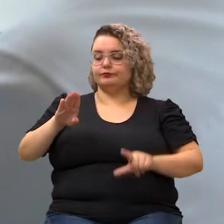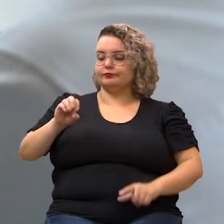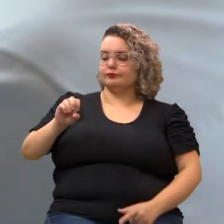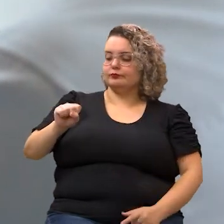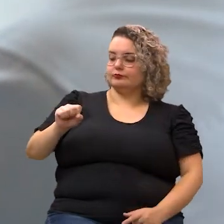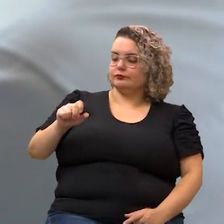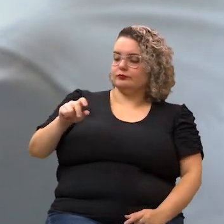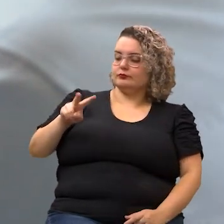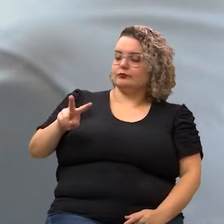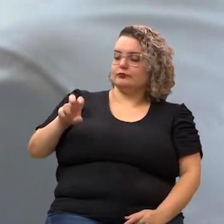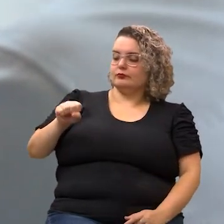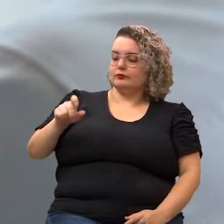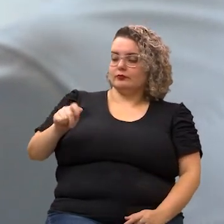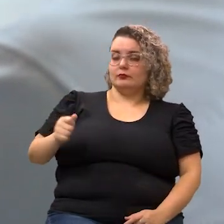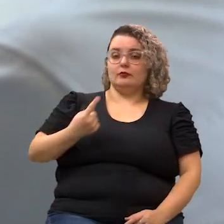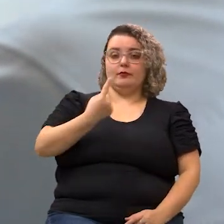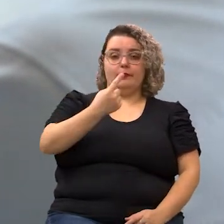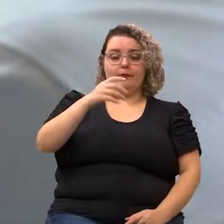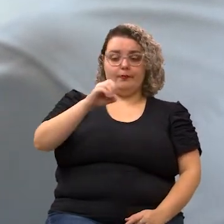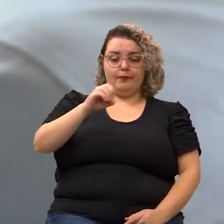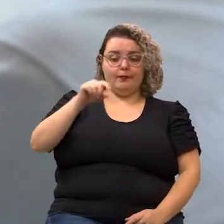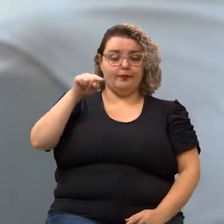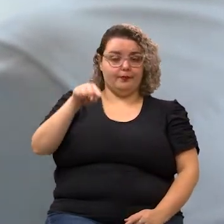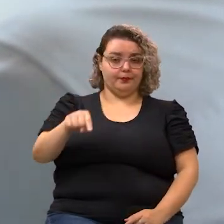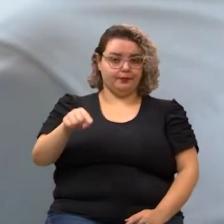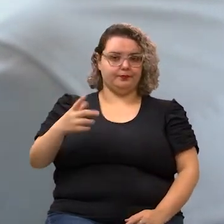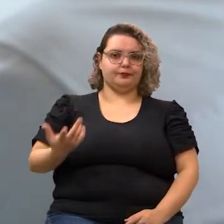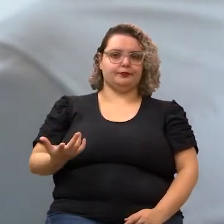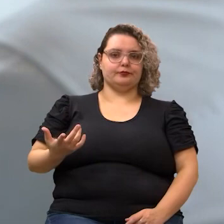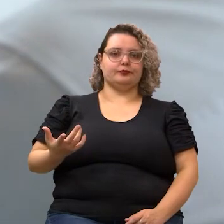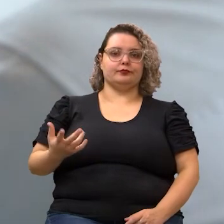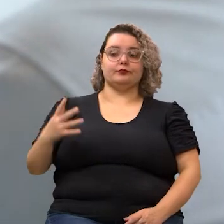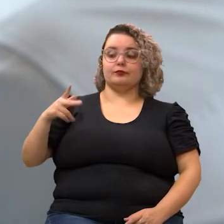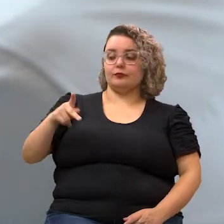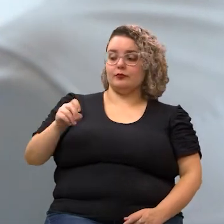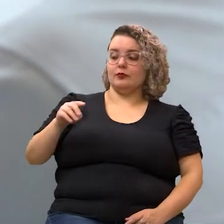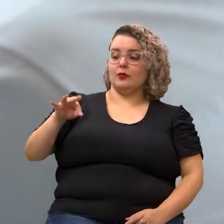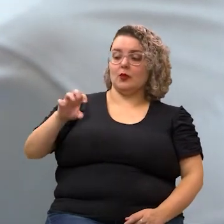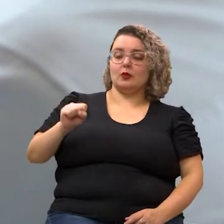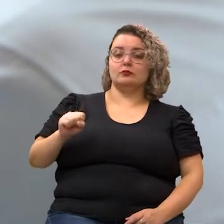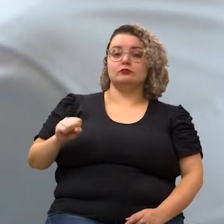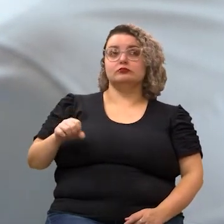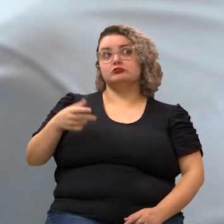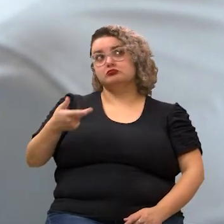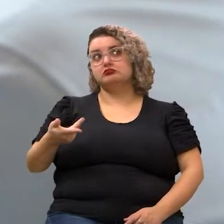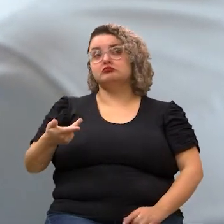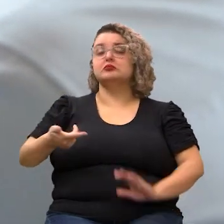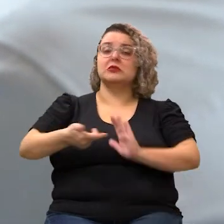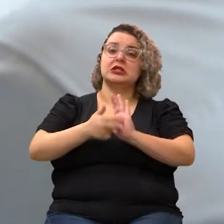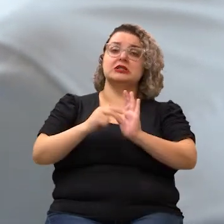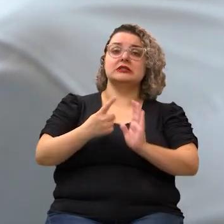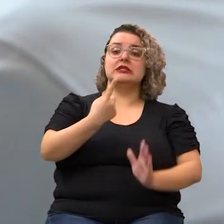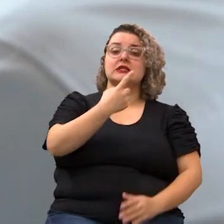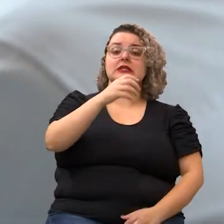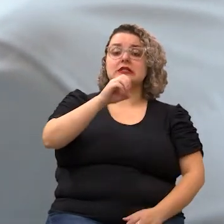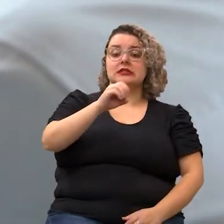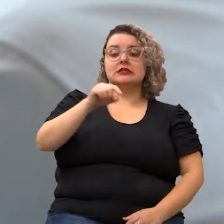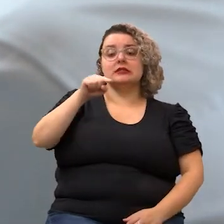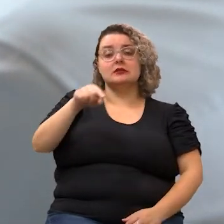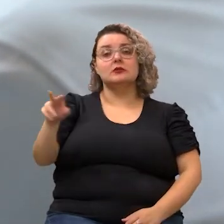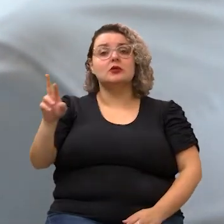Ibovespa está em 100 mil pontos, você pode dizer que uma carteira de 100 mil pontos equivale a uma carteira de R$100